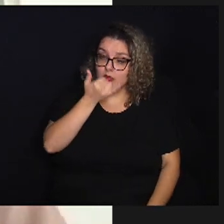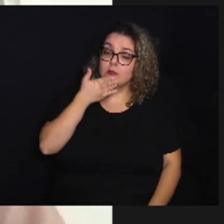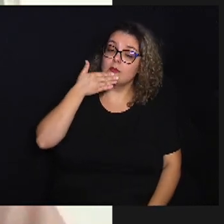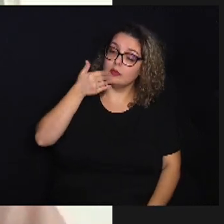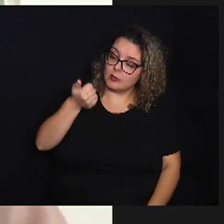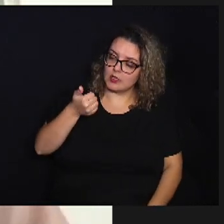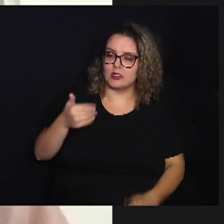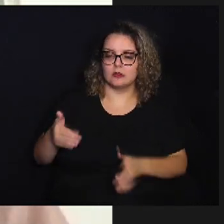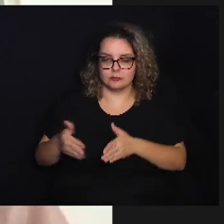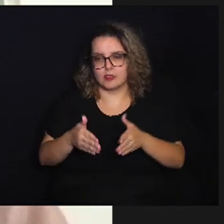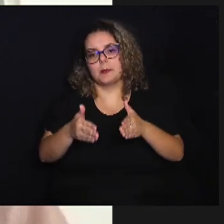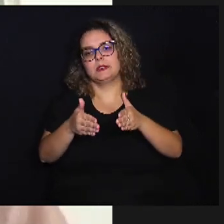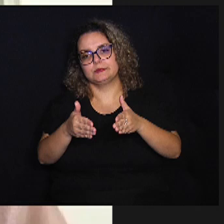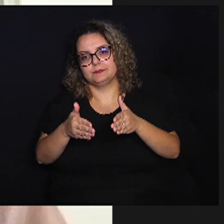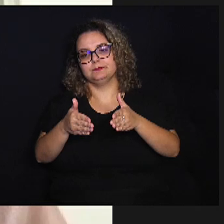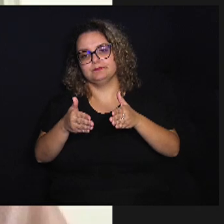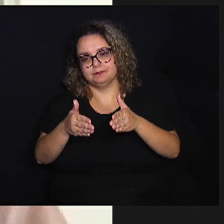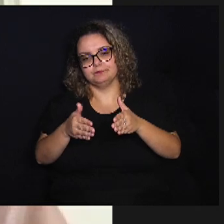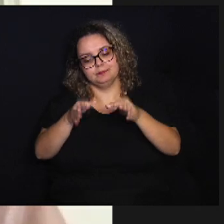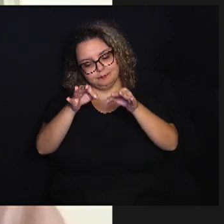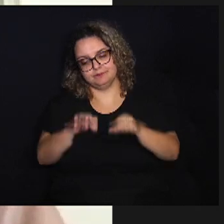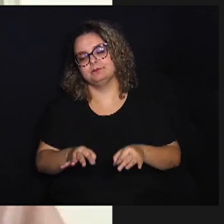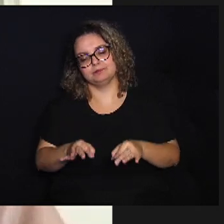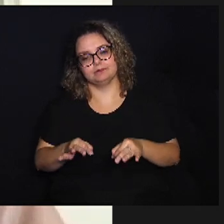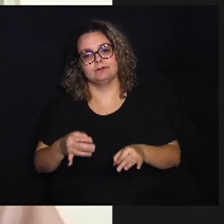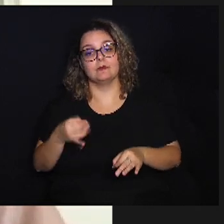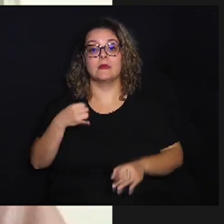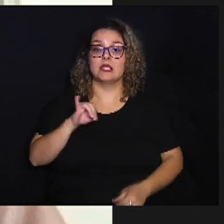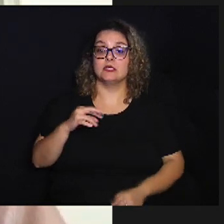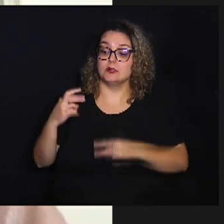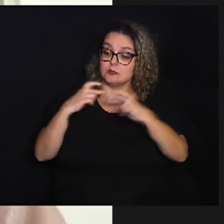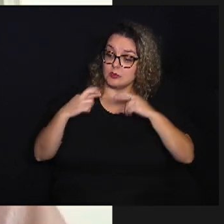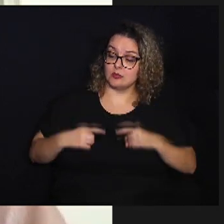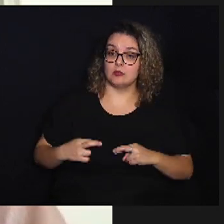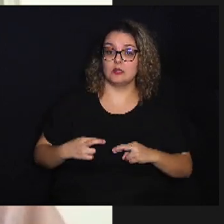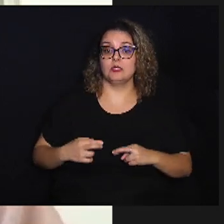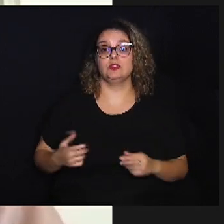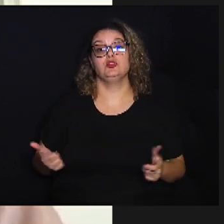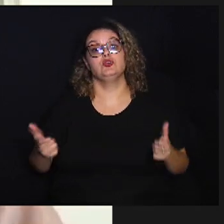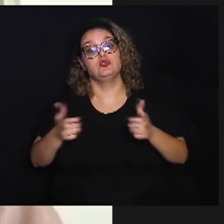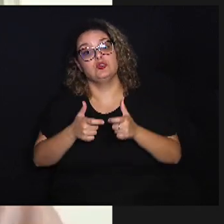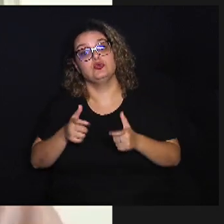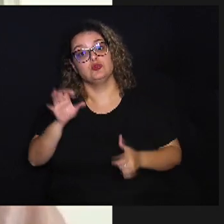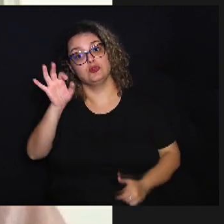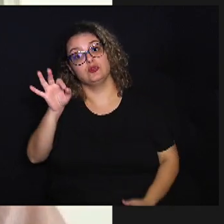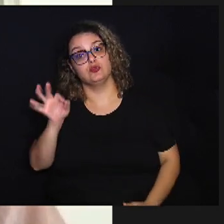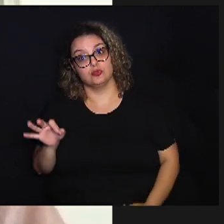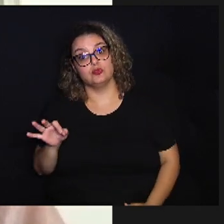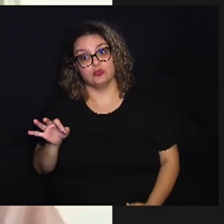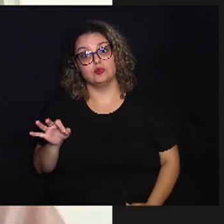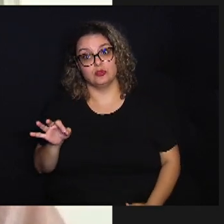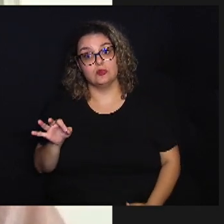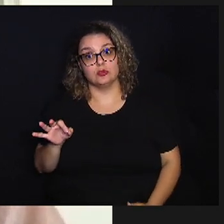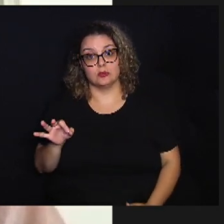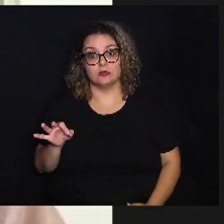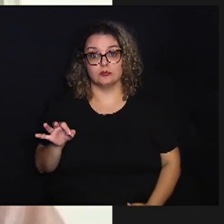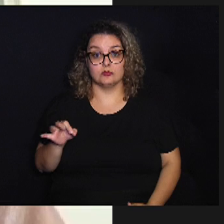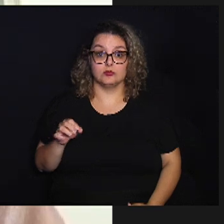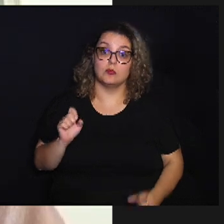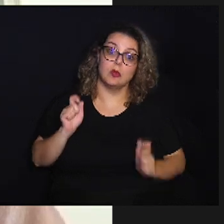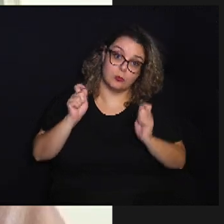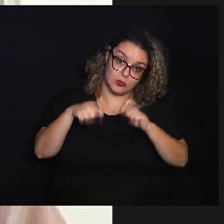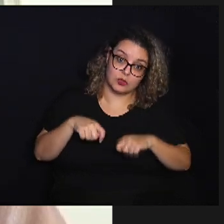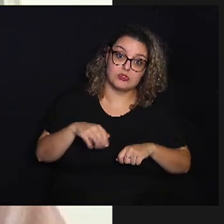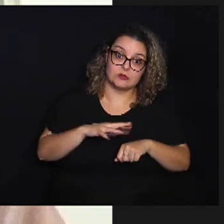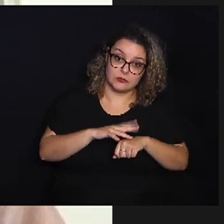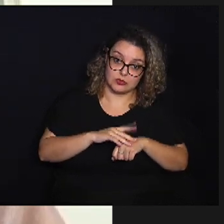caminhos, né? Se a gente tiver nossas prevenções em dias, a gente diminui em chance, muitas vezes, a chance de uma